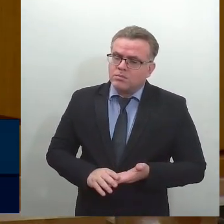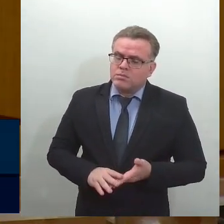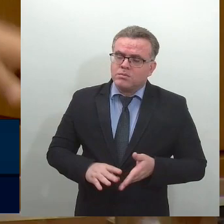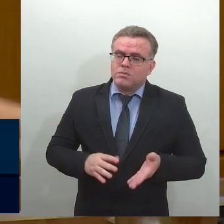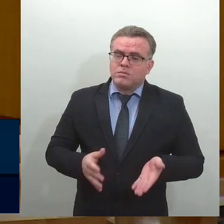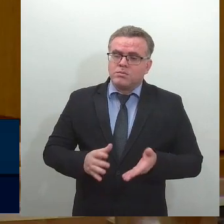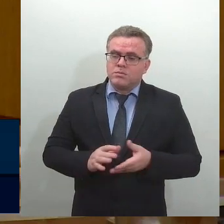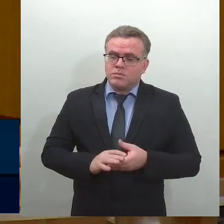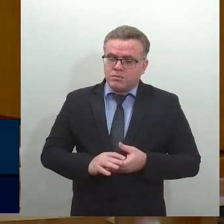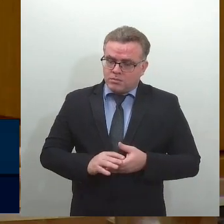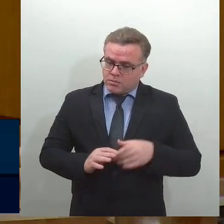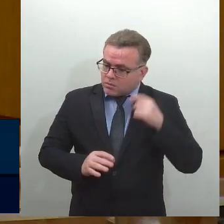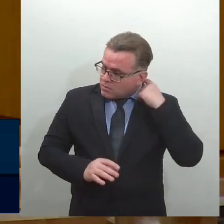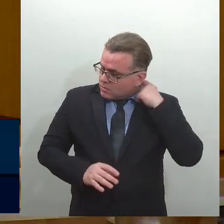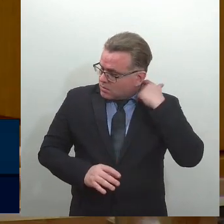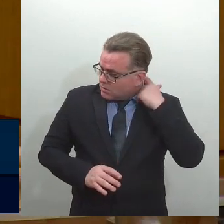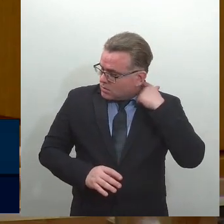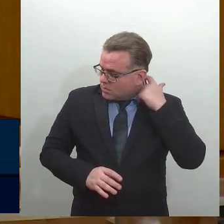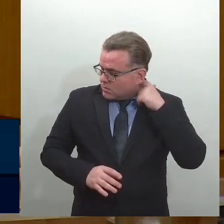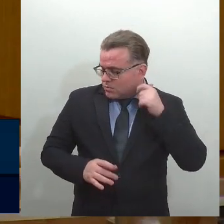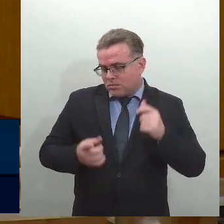nos credencia